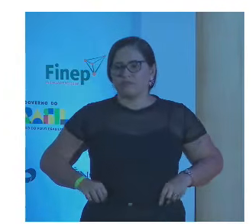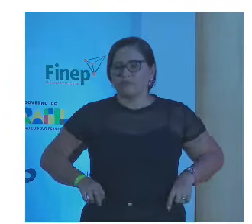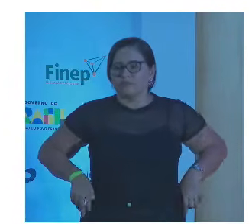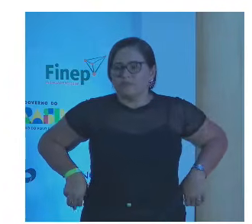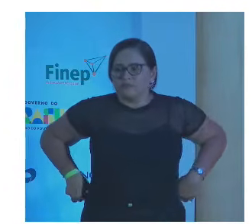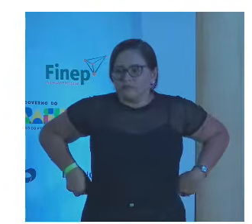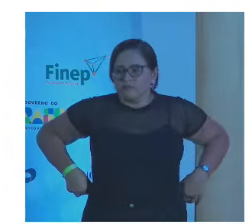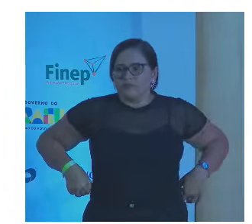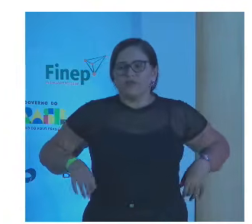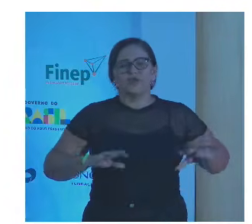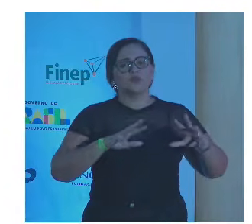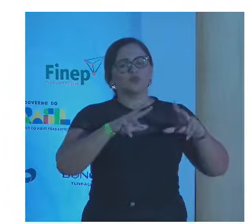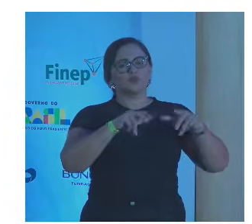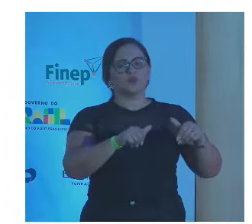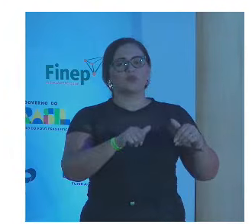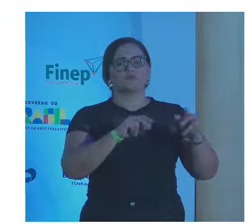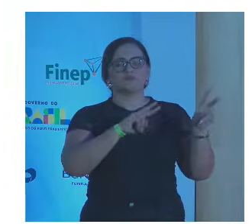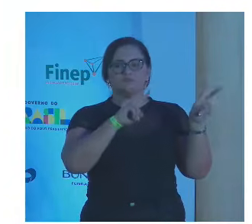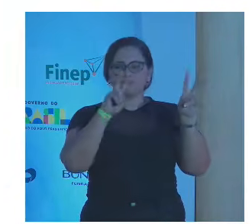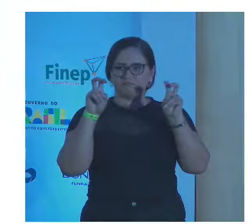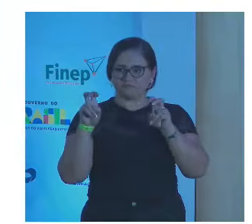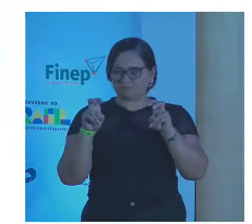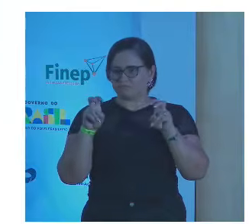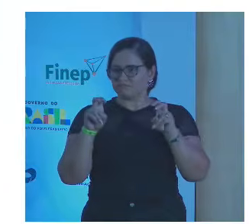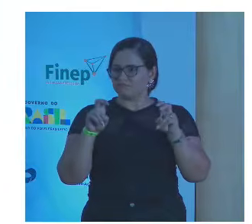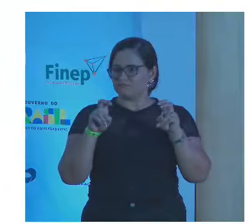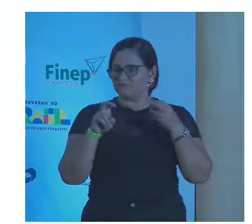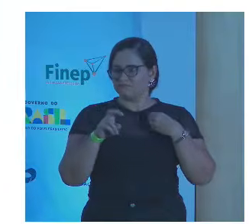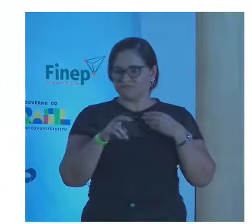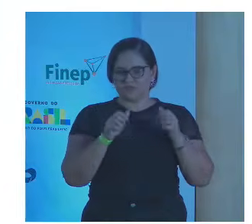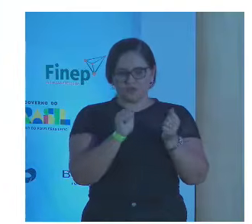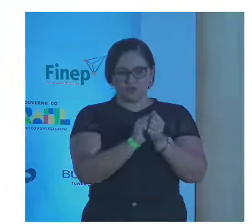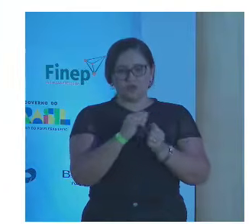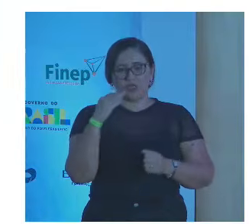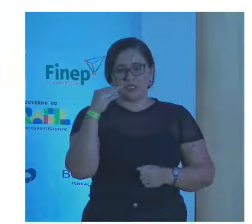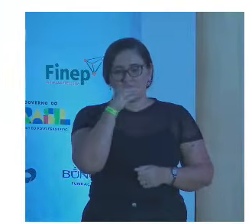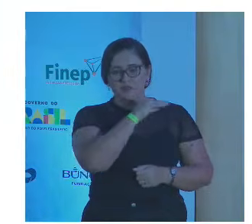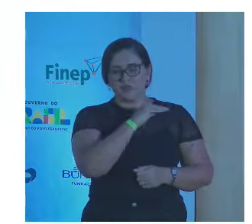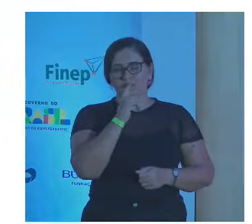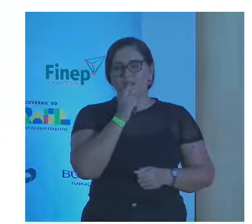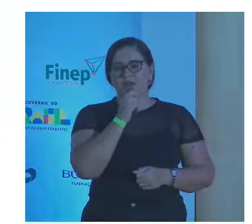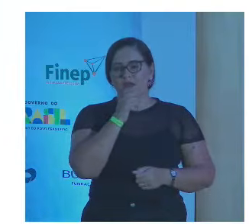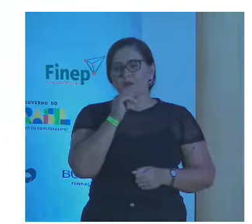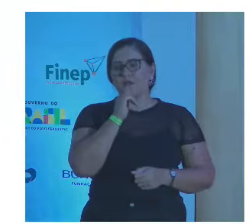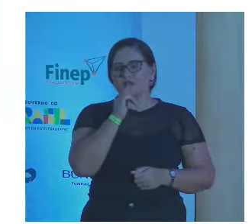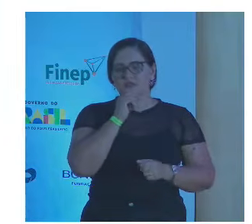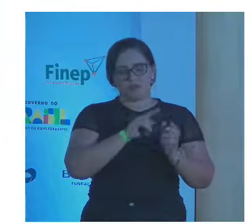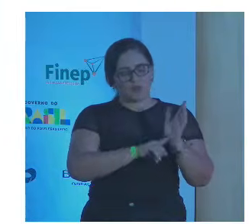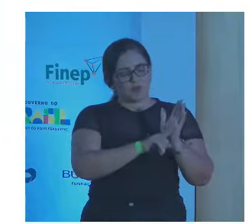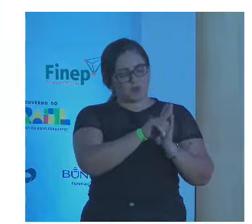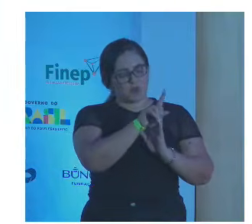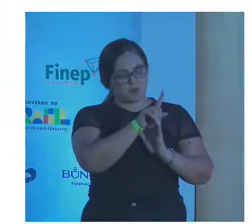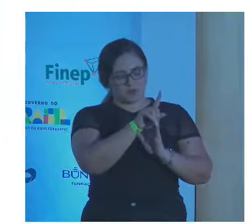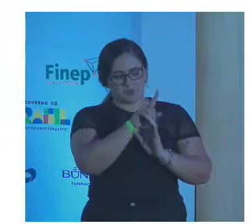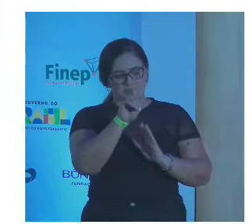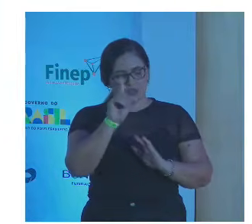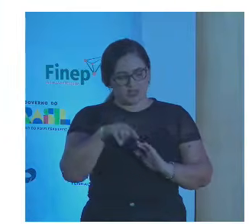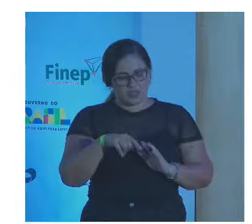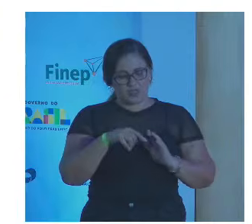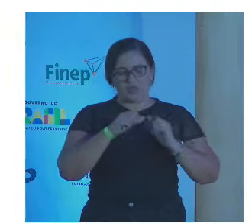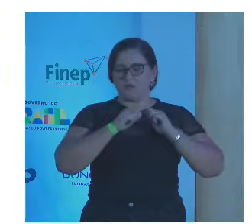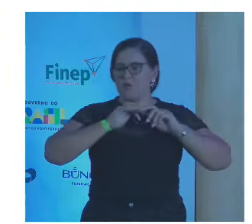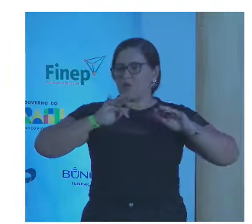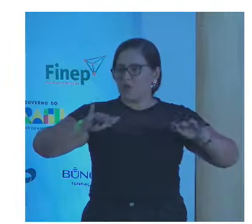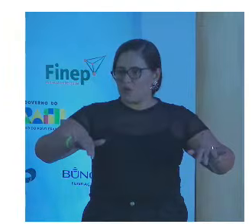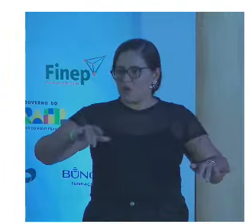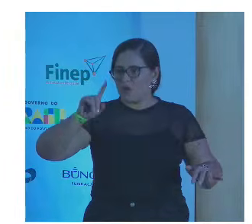Todo aquele sedimento, toda aquela matéria orgânica que está depositando com o aquecimento da água, por exemplo, isso vai aumentar a decomposição, que aumenta a emissão,